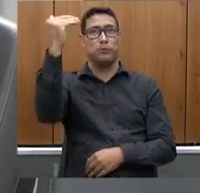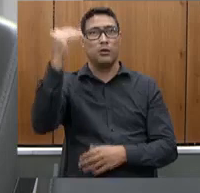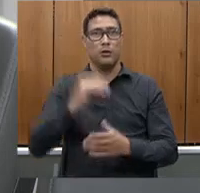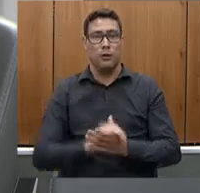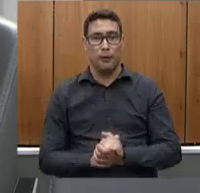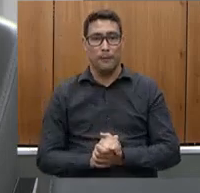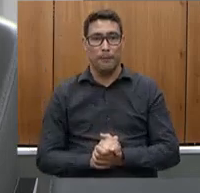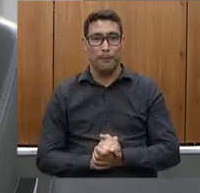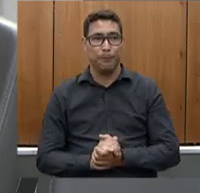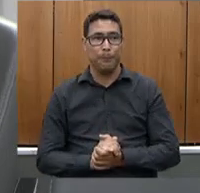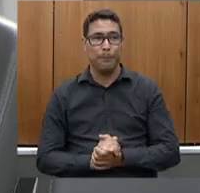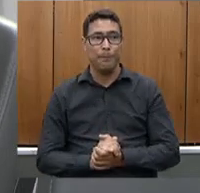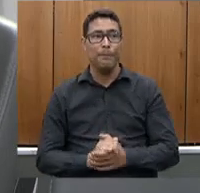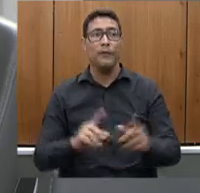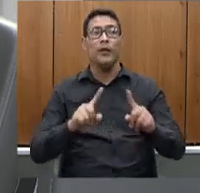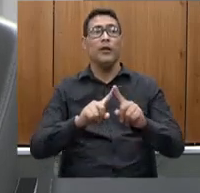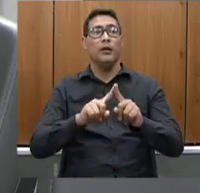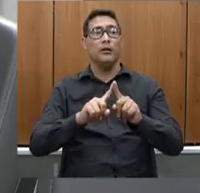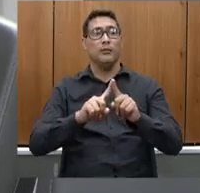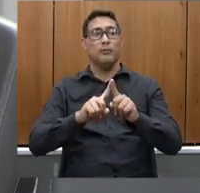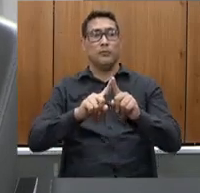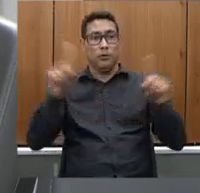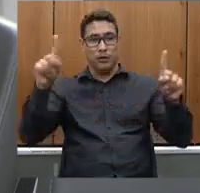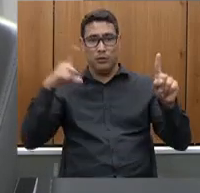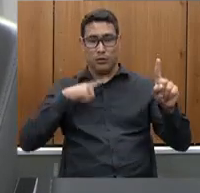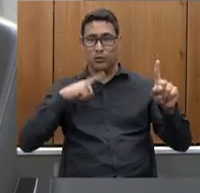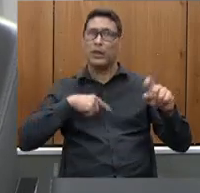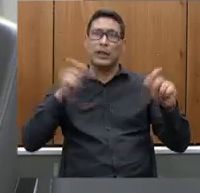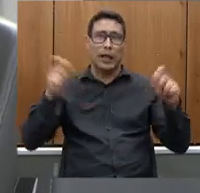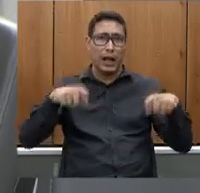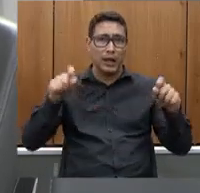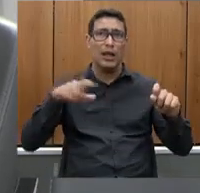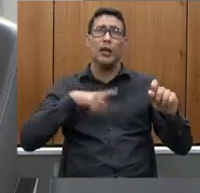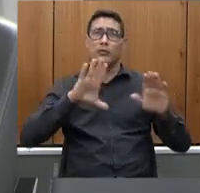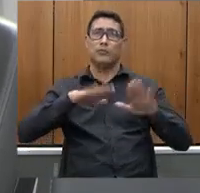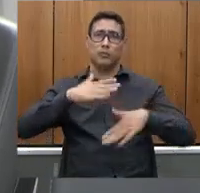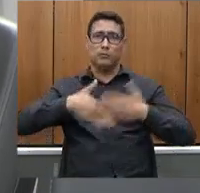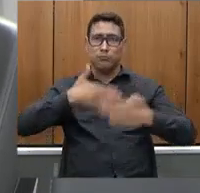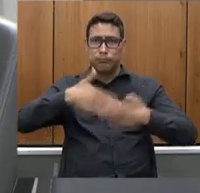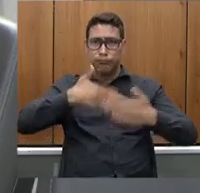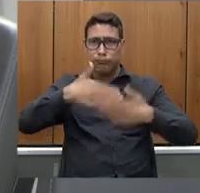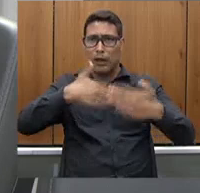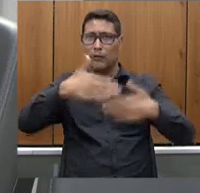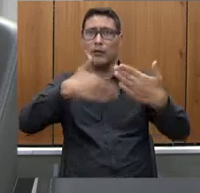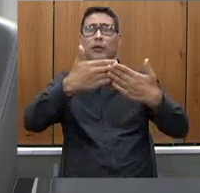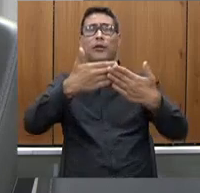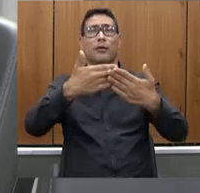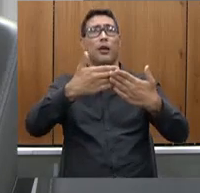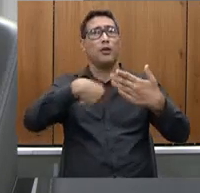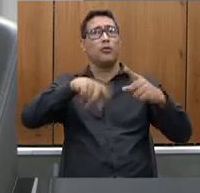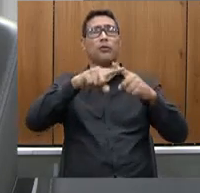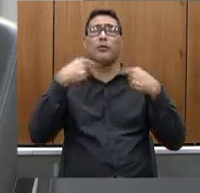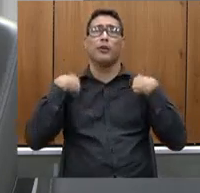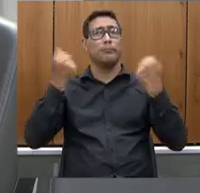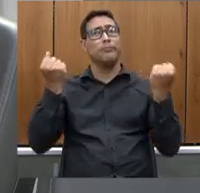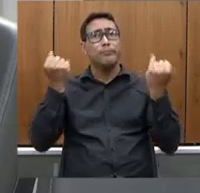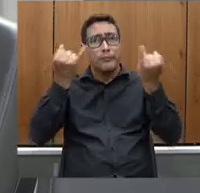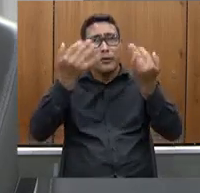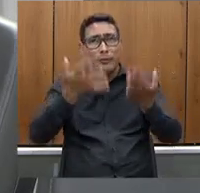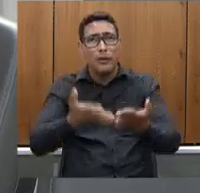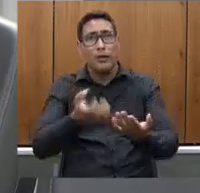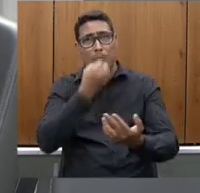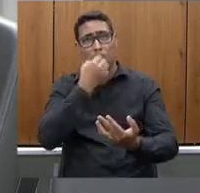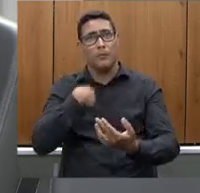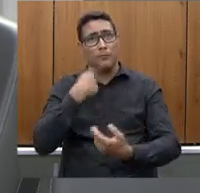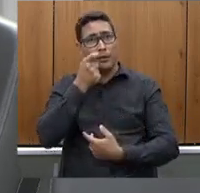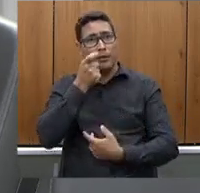são linhas né são que a gente pode avançar e o seu joga né a direção para isso a gente fica interessante